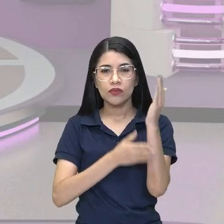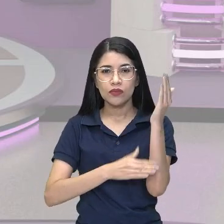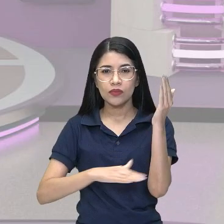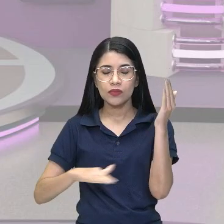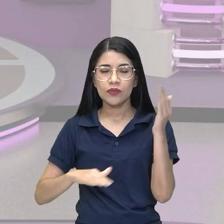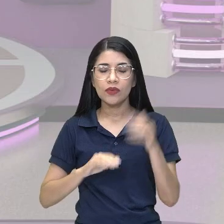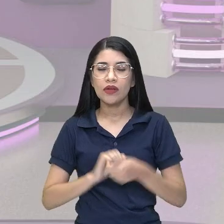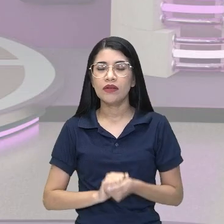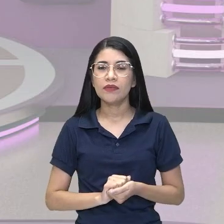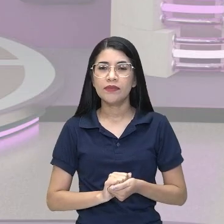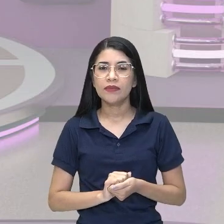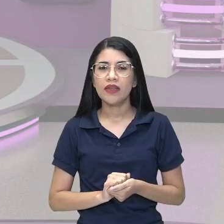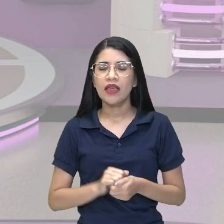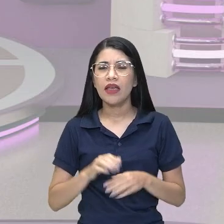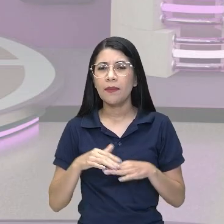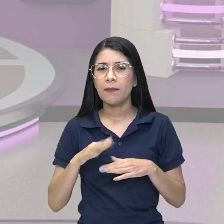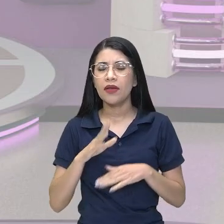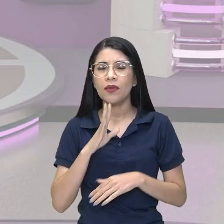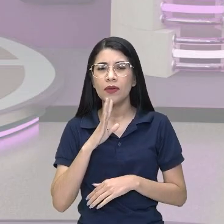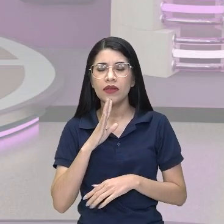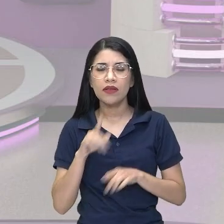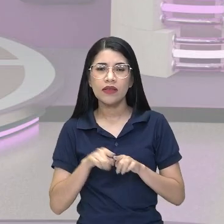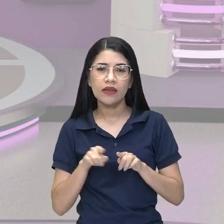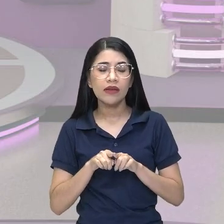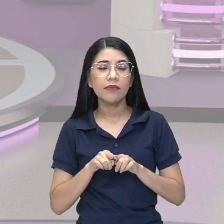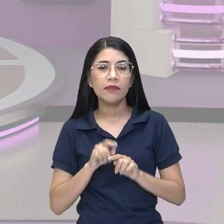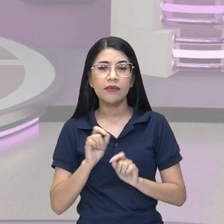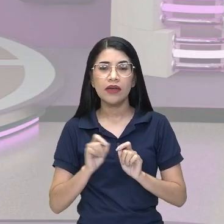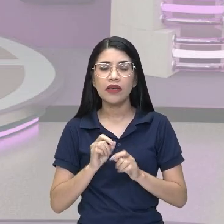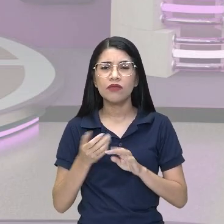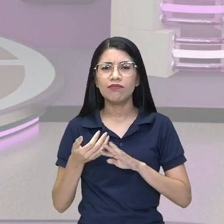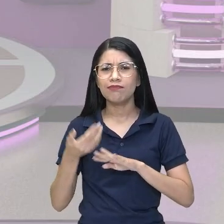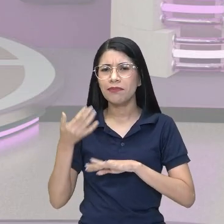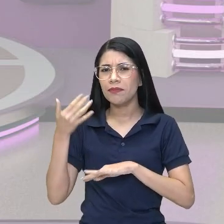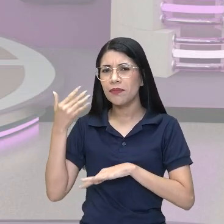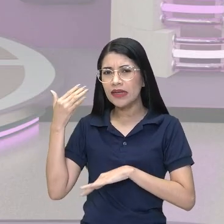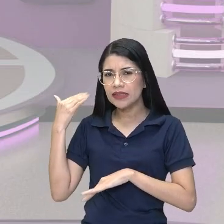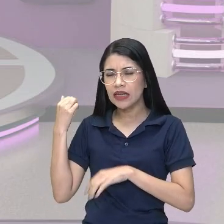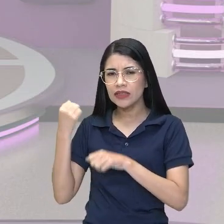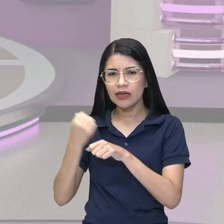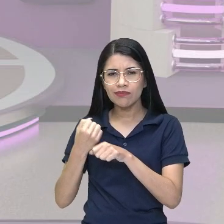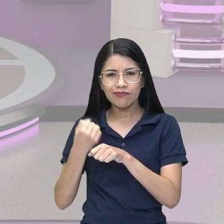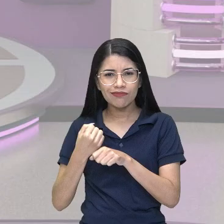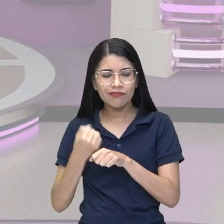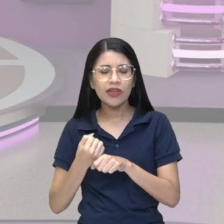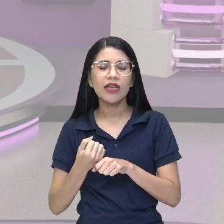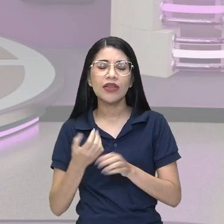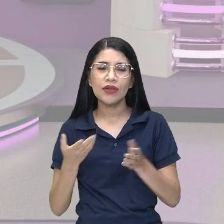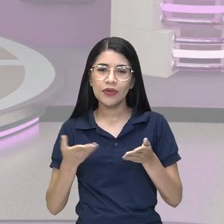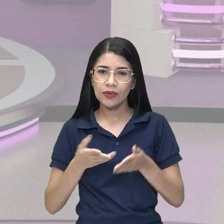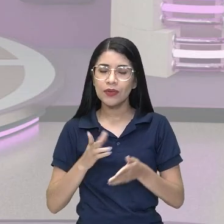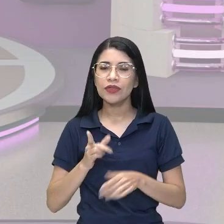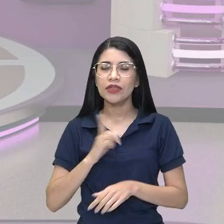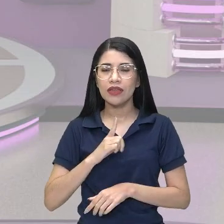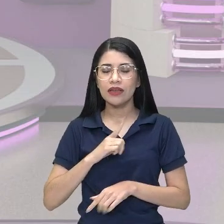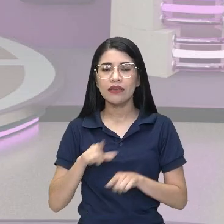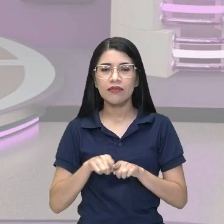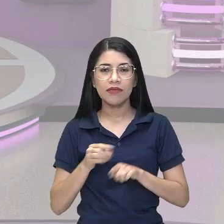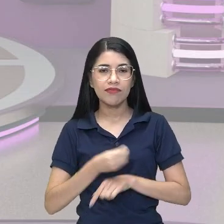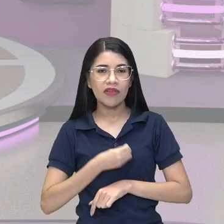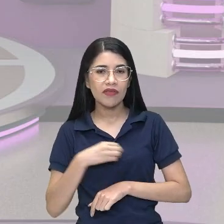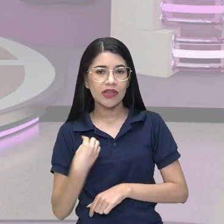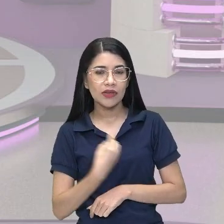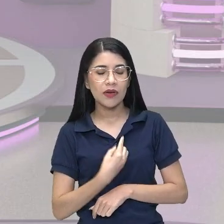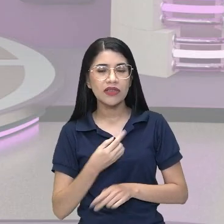é o nome ali que mais aparece em livros, ele já é aí de uma idade remota e que se faz presente hoje no nosso dia a dia, aí como